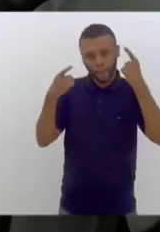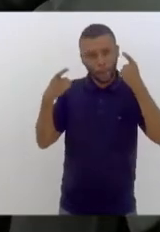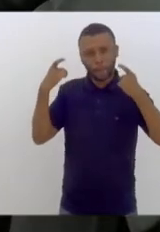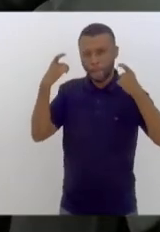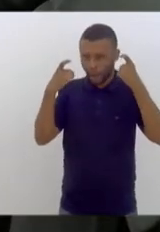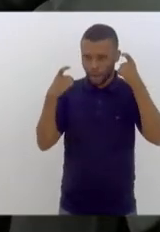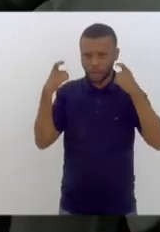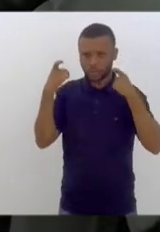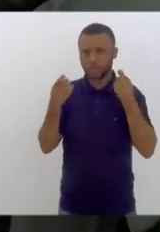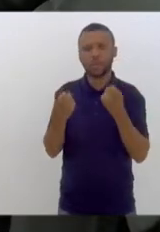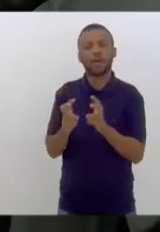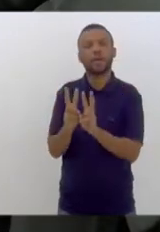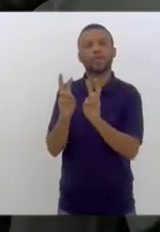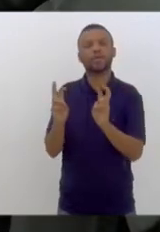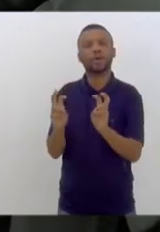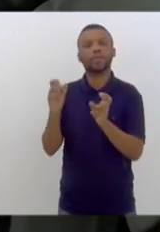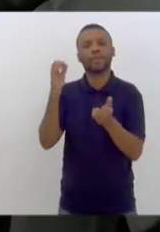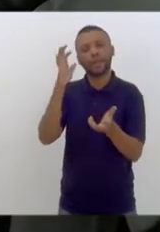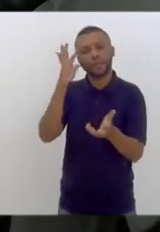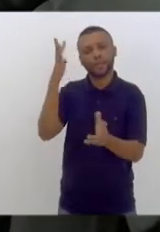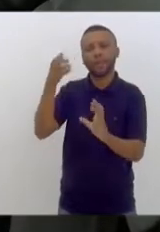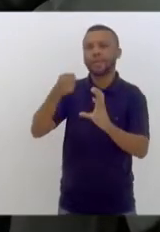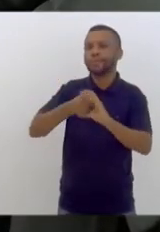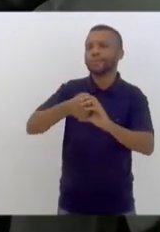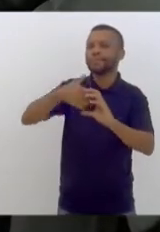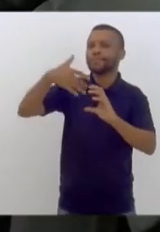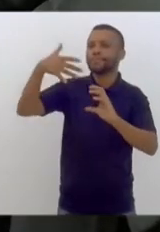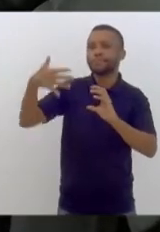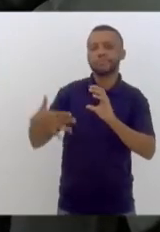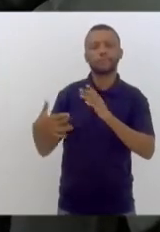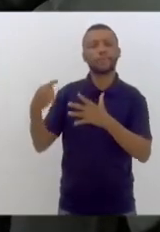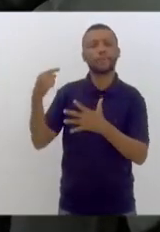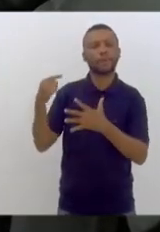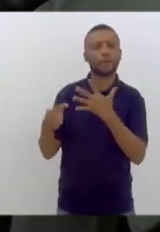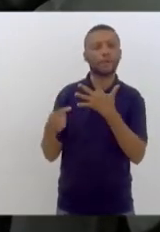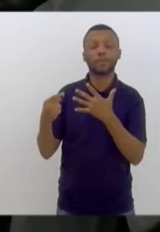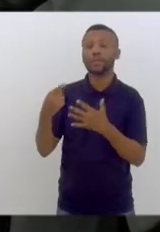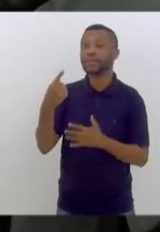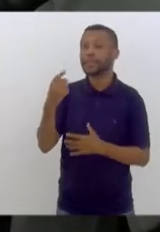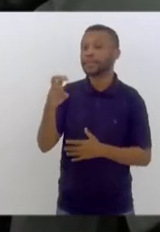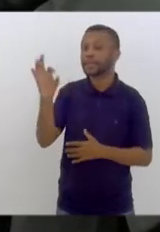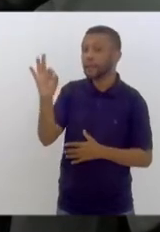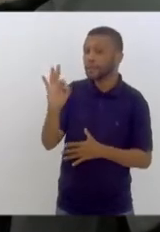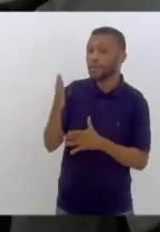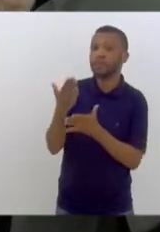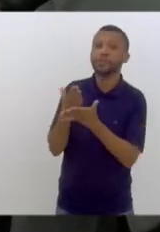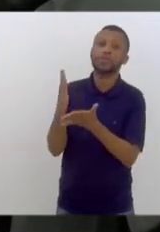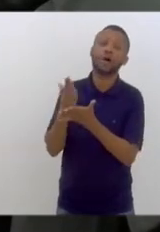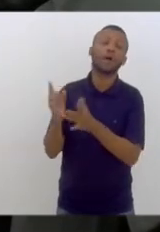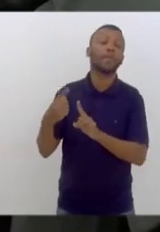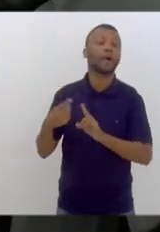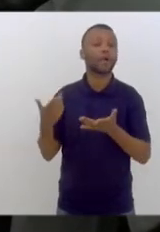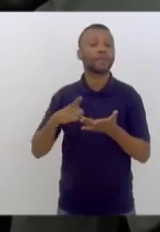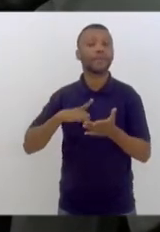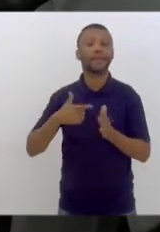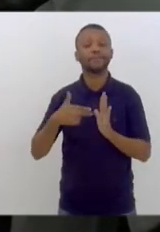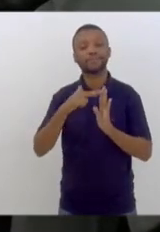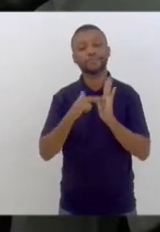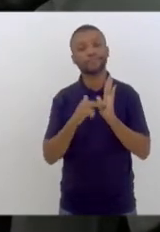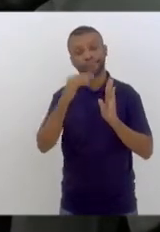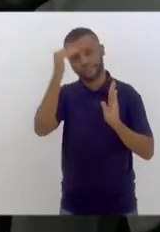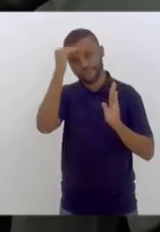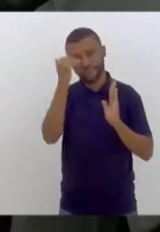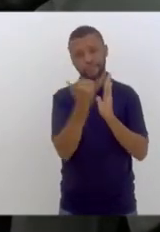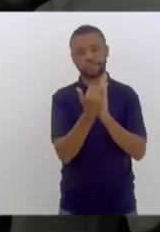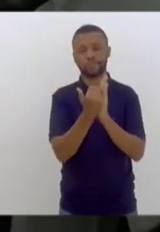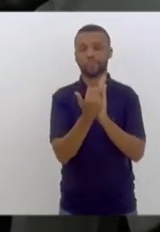né, é em relação à definição dos critérios desses 15% que sobram, porque hoje a gente tem critérios que,